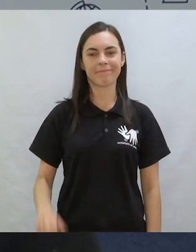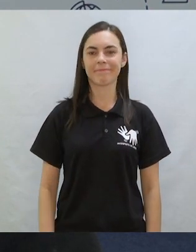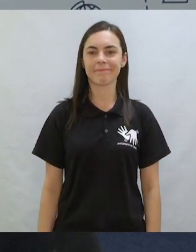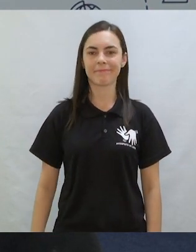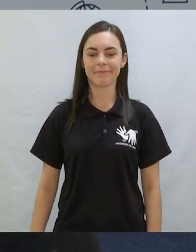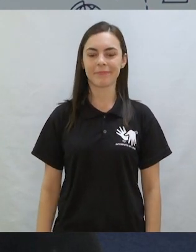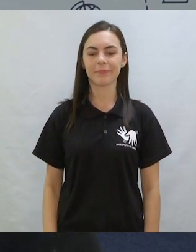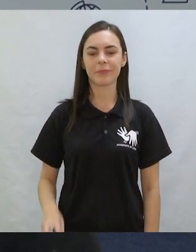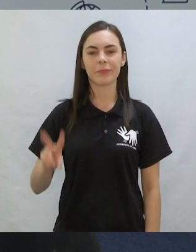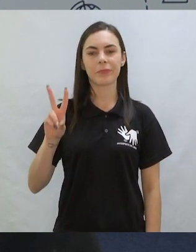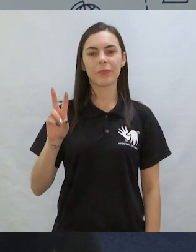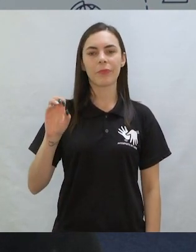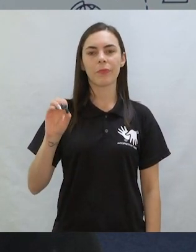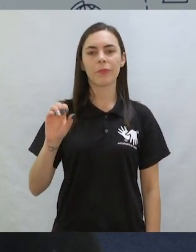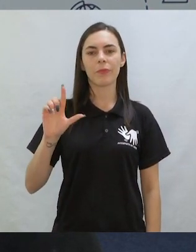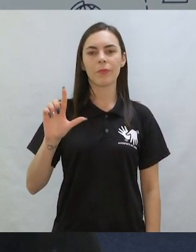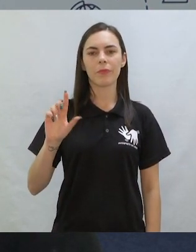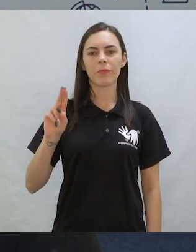R.